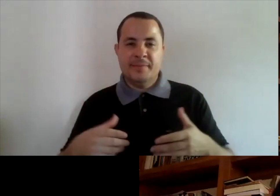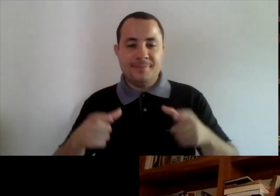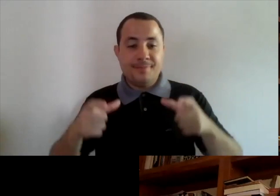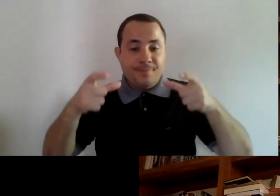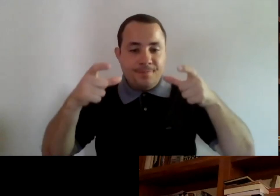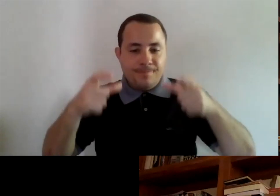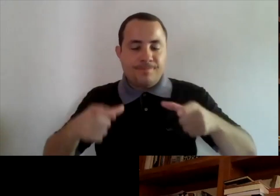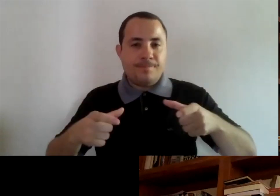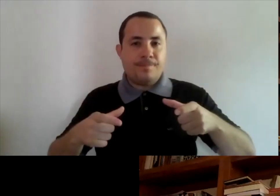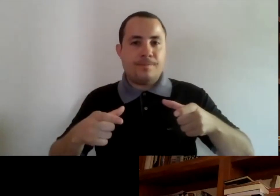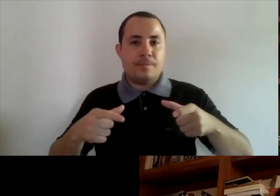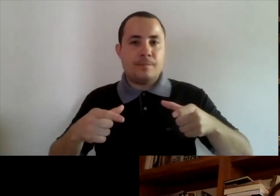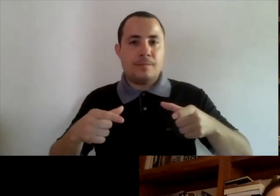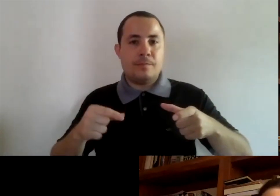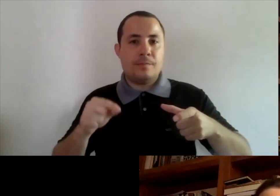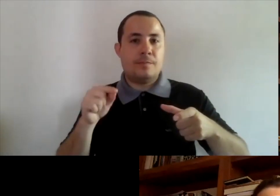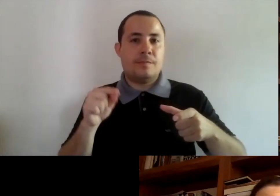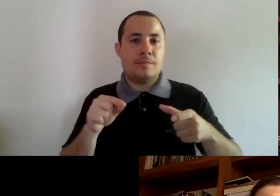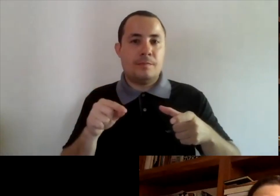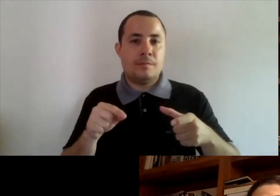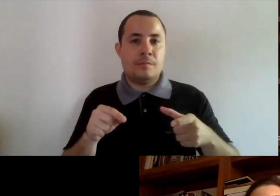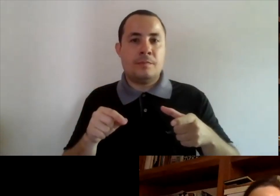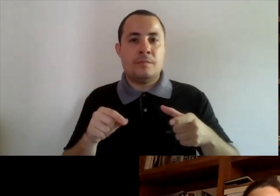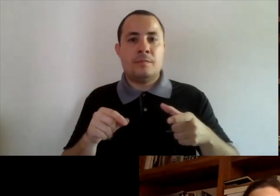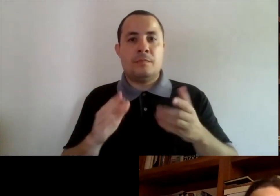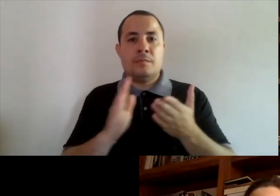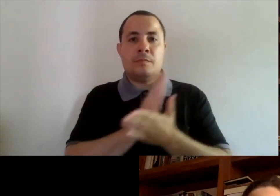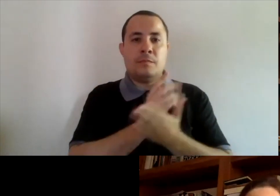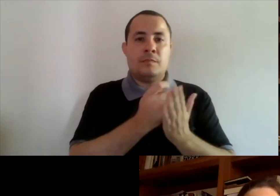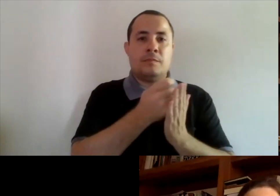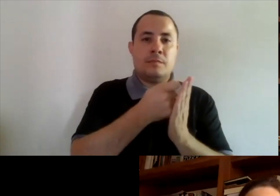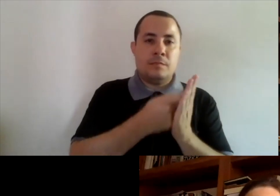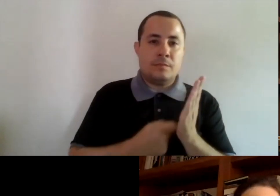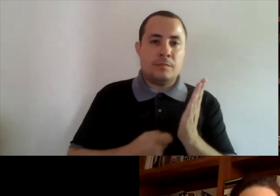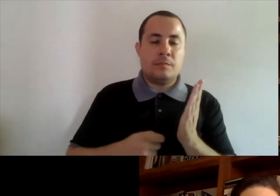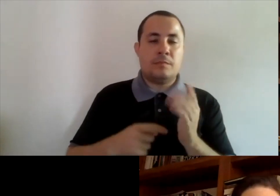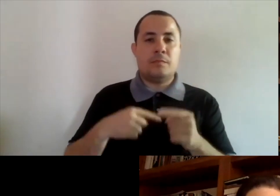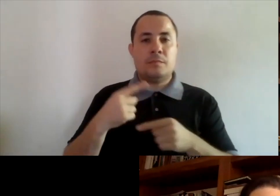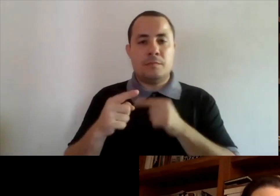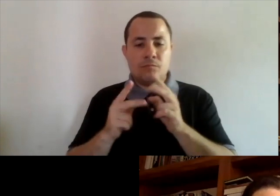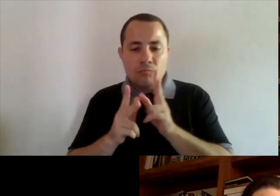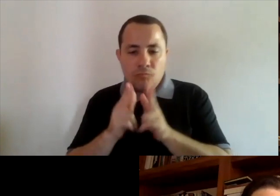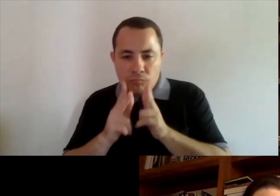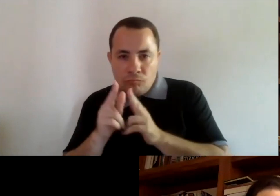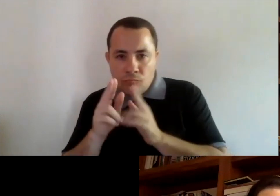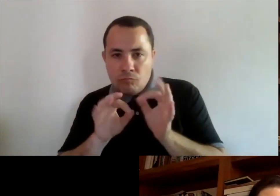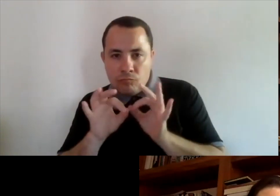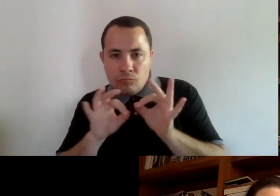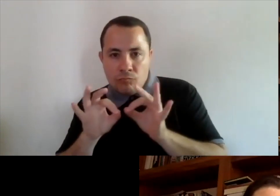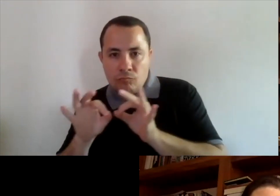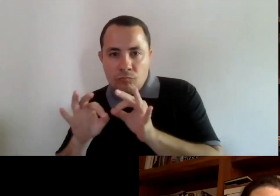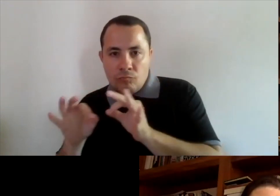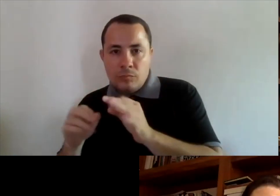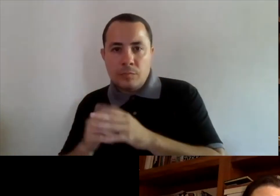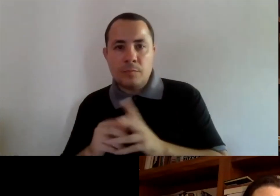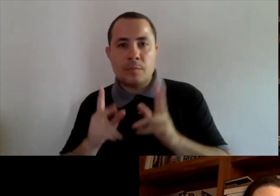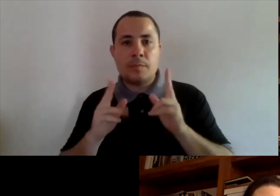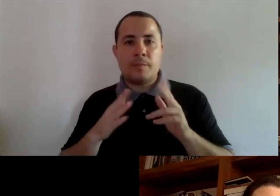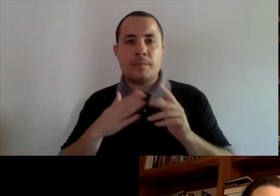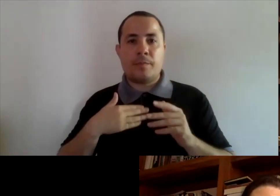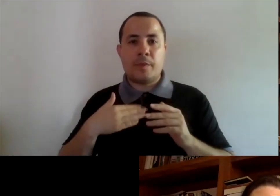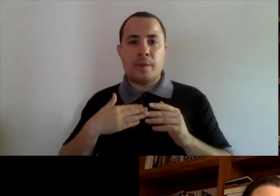quem, né, organiza eventos, escreve, e de quem edita livros para uma editora pequena, no meu caso, que é as